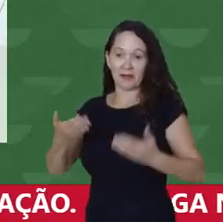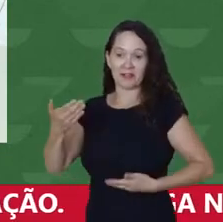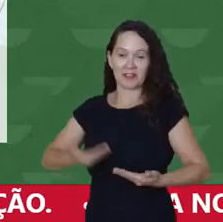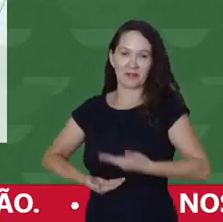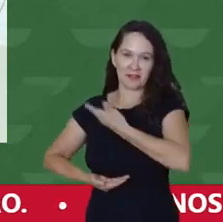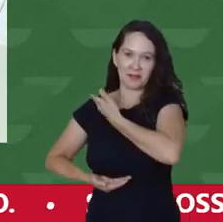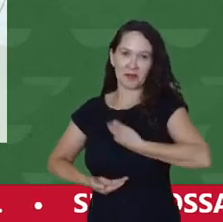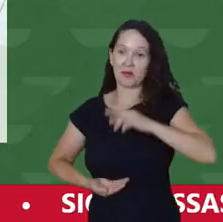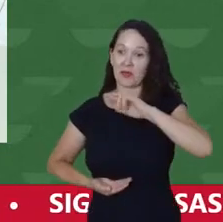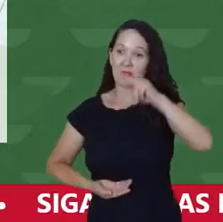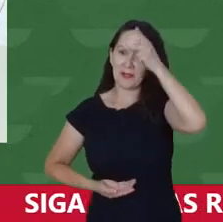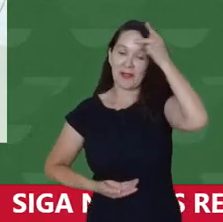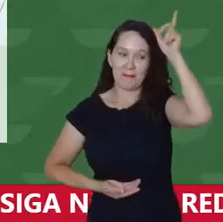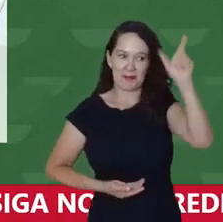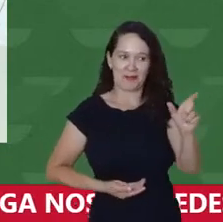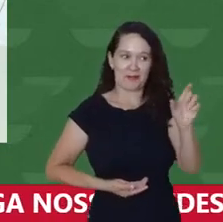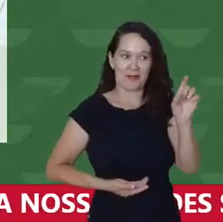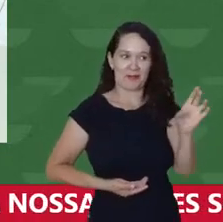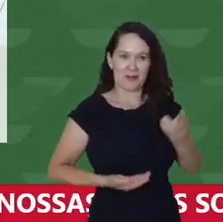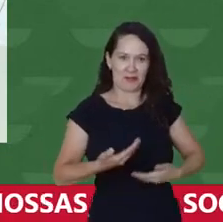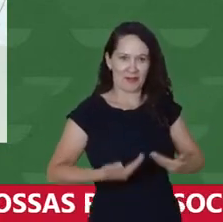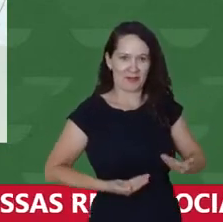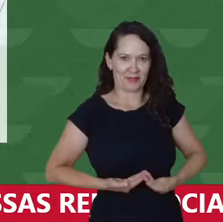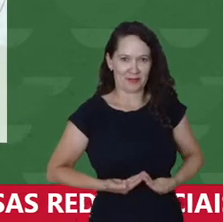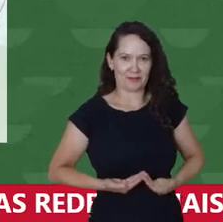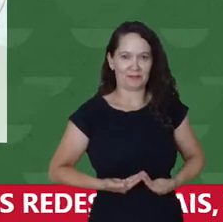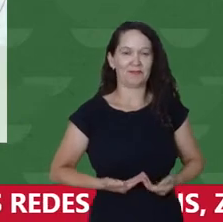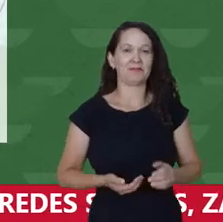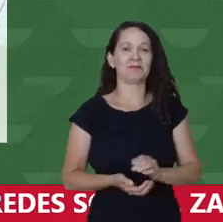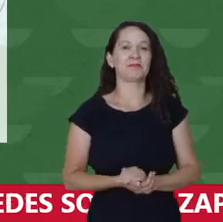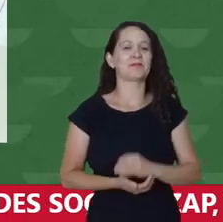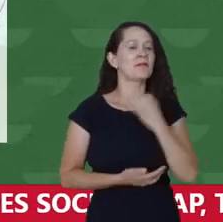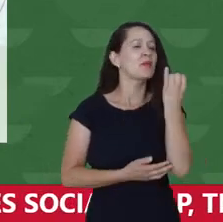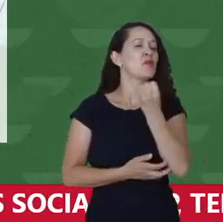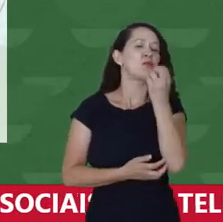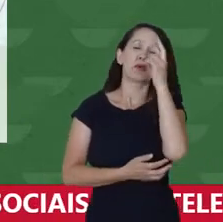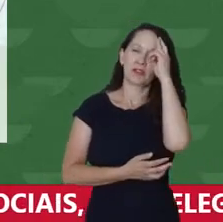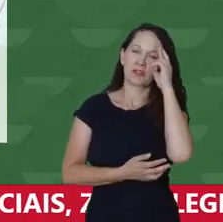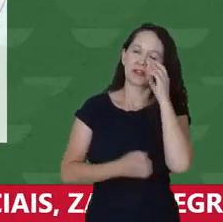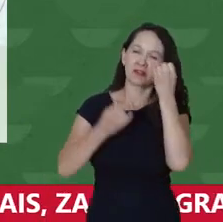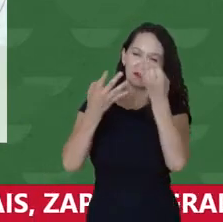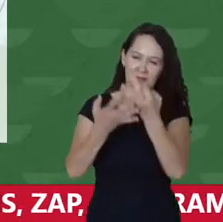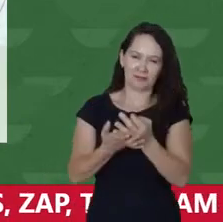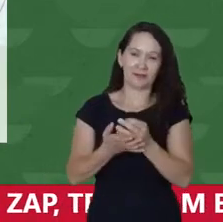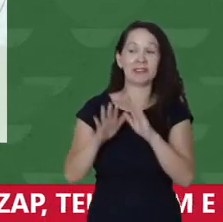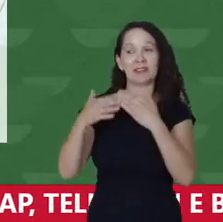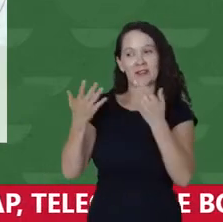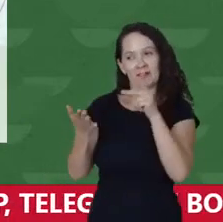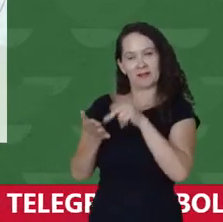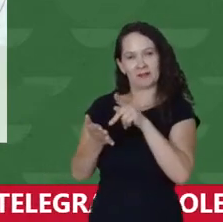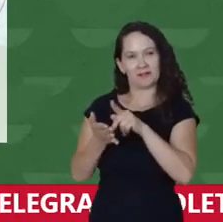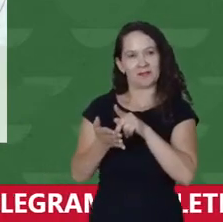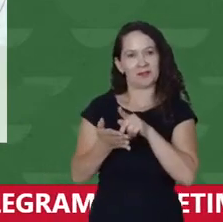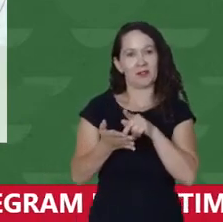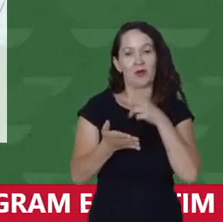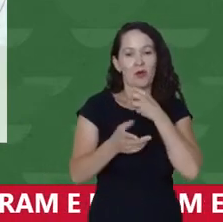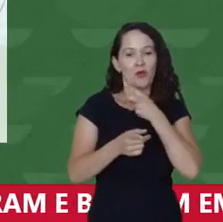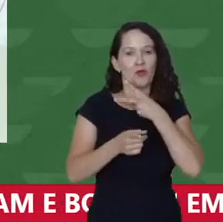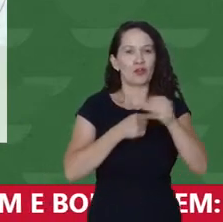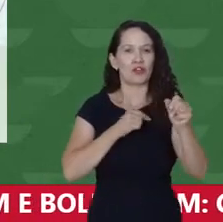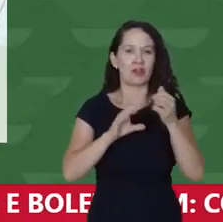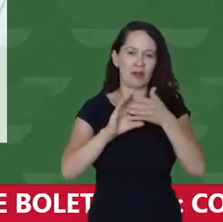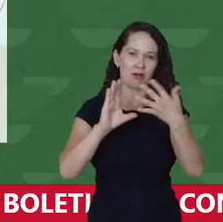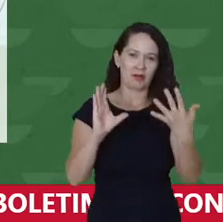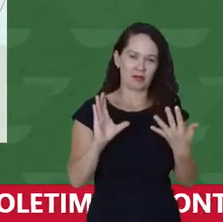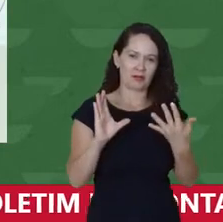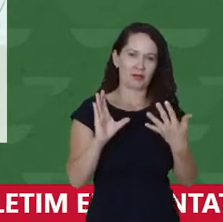ajudasse a abordar esse tema que me parece muito importante nesse debate. Rosilene. Então, na verdade, é não fugindo à